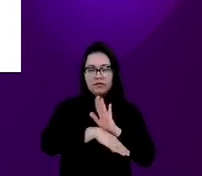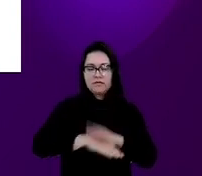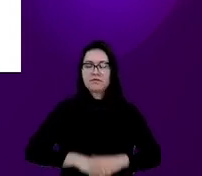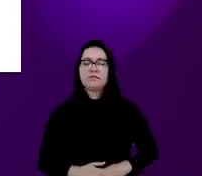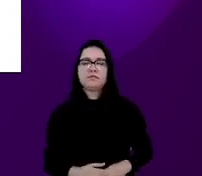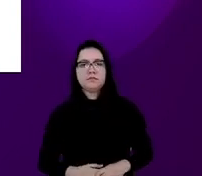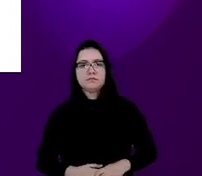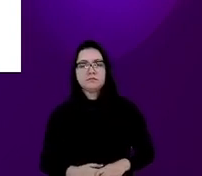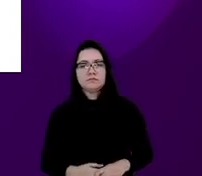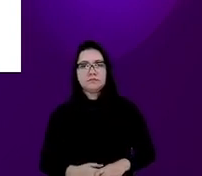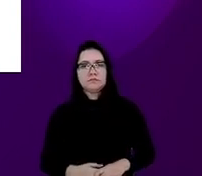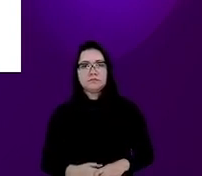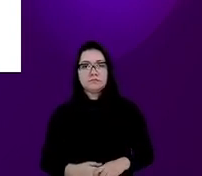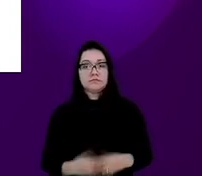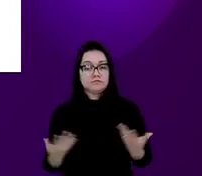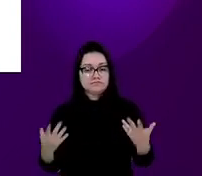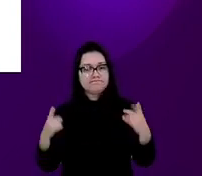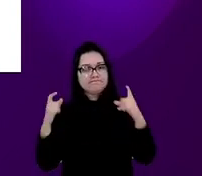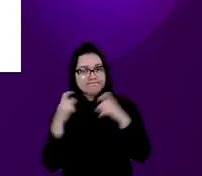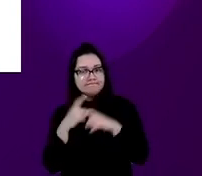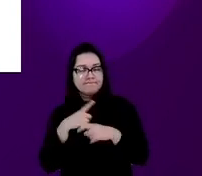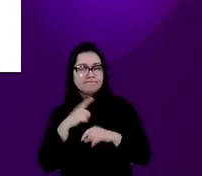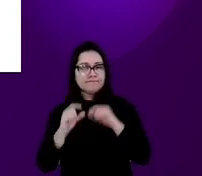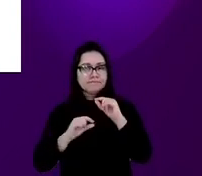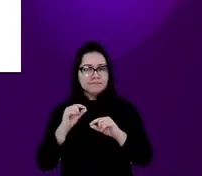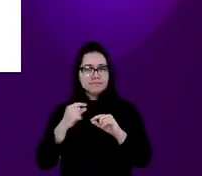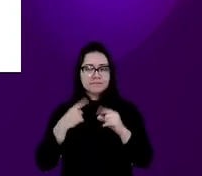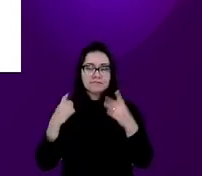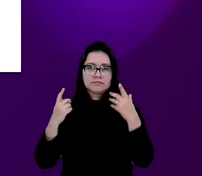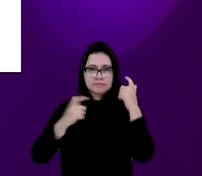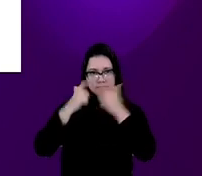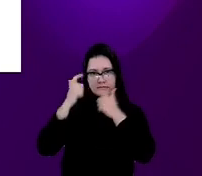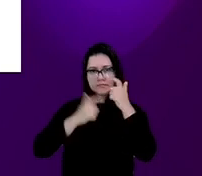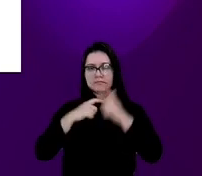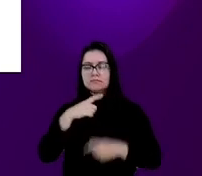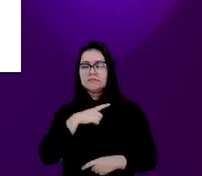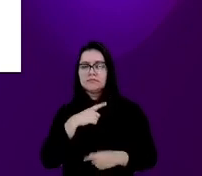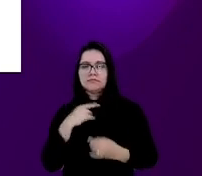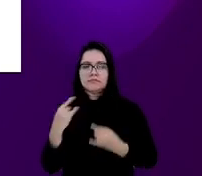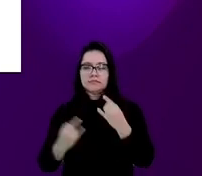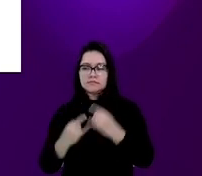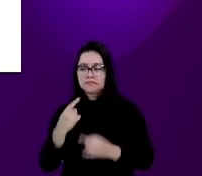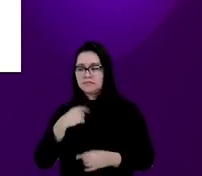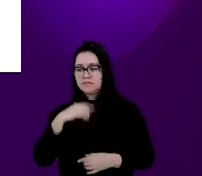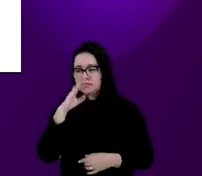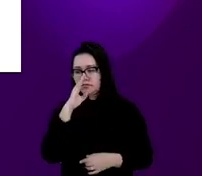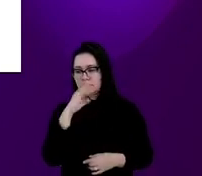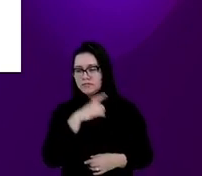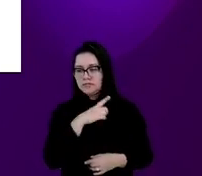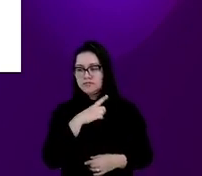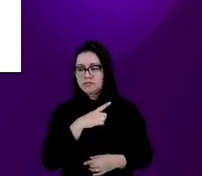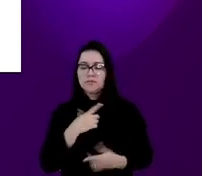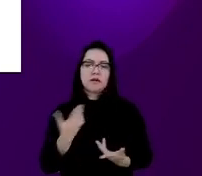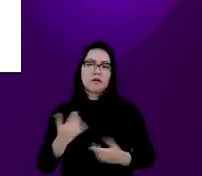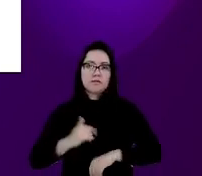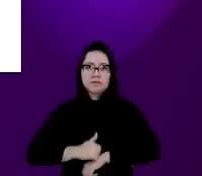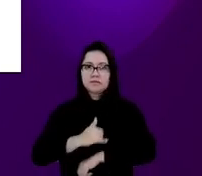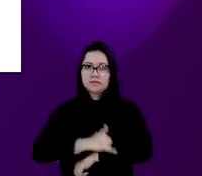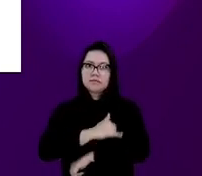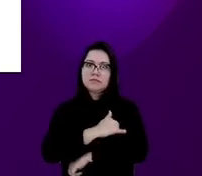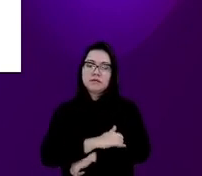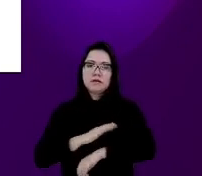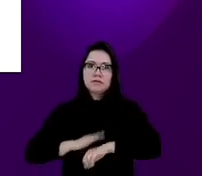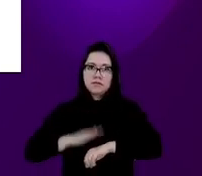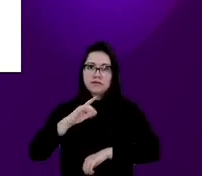de complicação, que era uma preocupação muito grande, a cirurgia minimamente invasiva através de robótica, principalmente nas pacientes com grau de obesidade, realmente tem uma